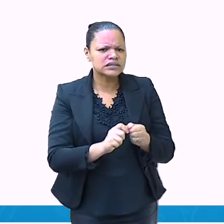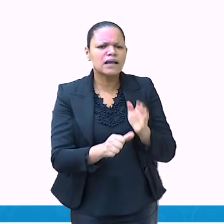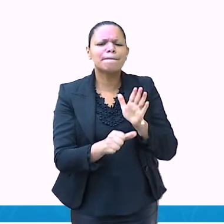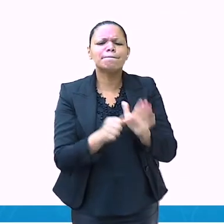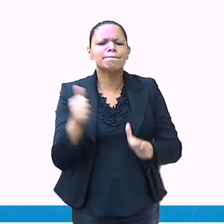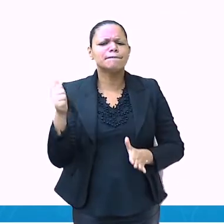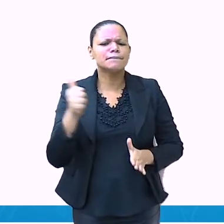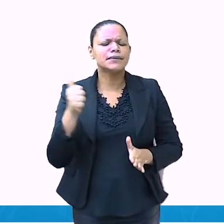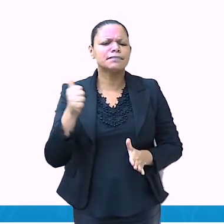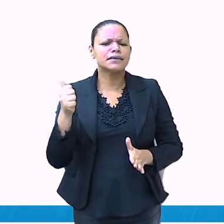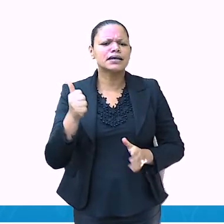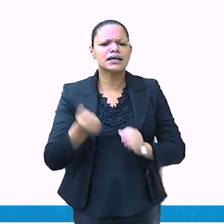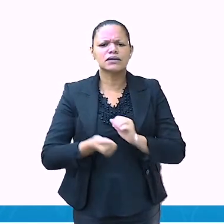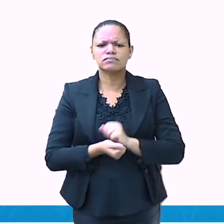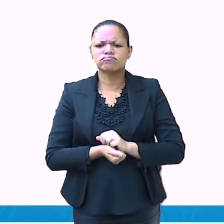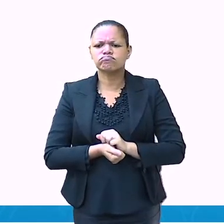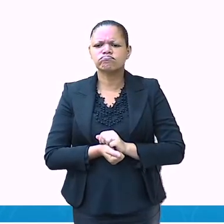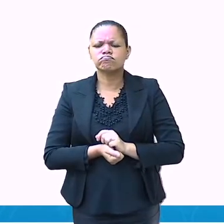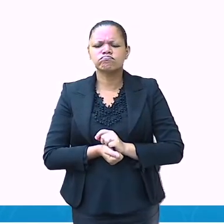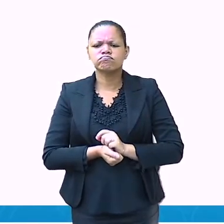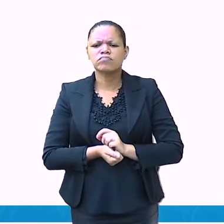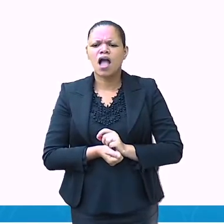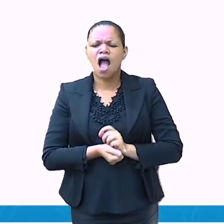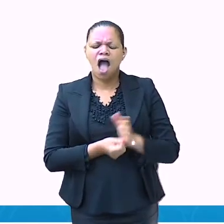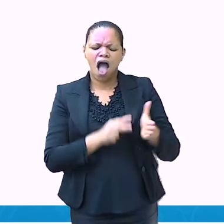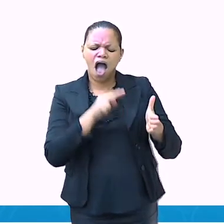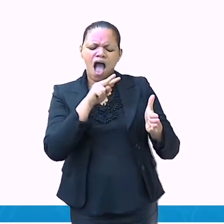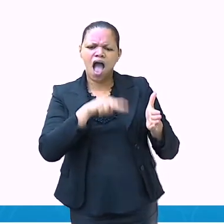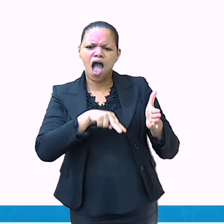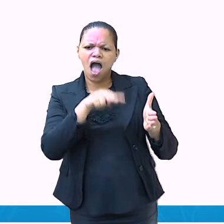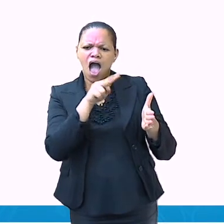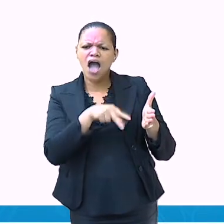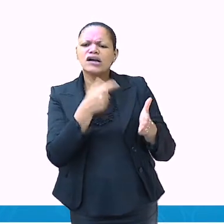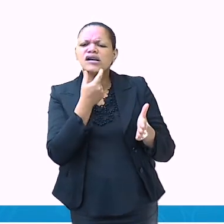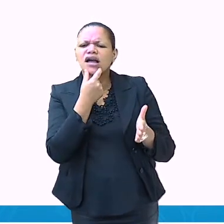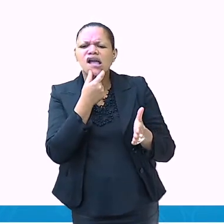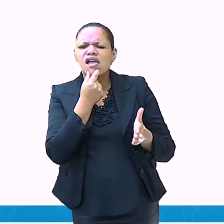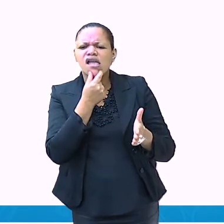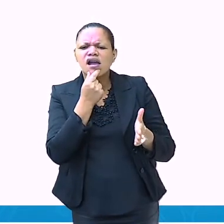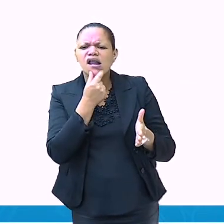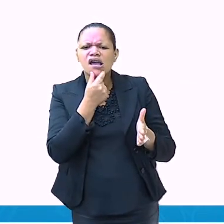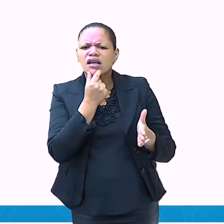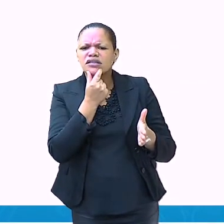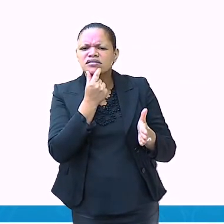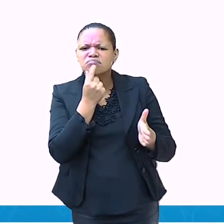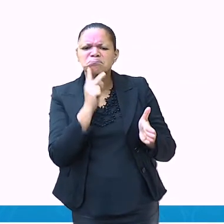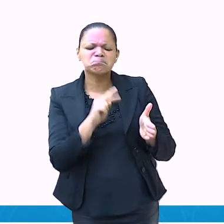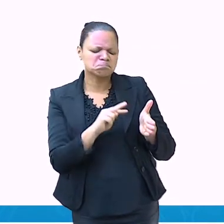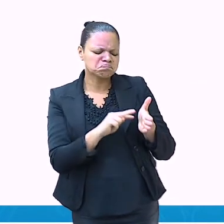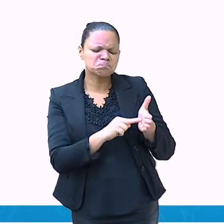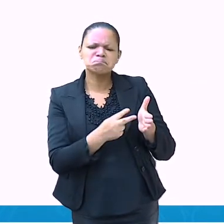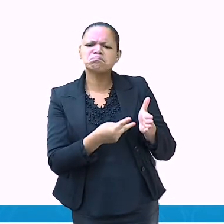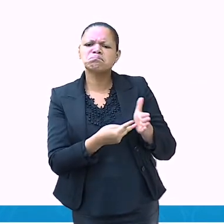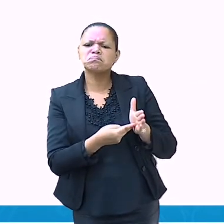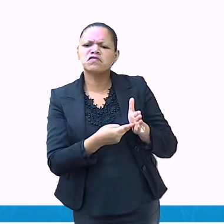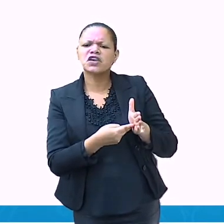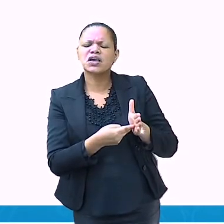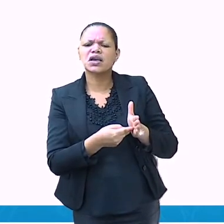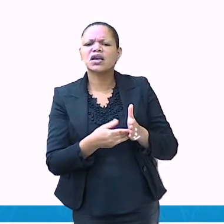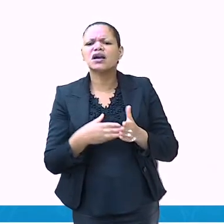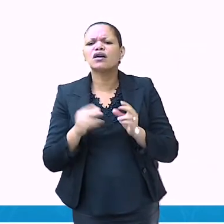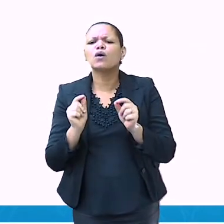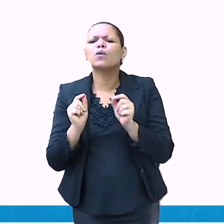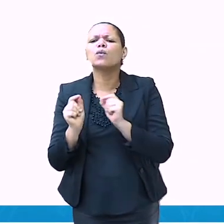assim. Answer the question and choose was or were